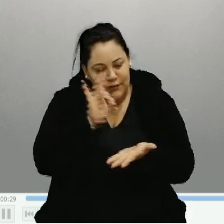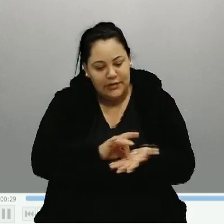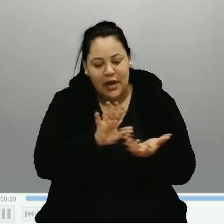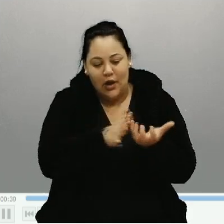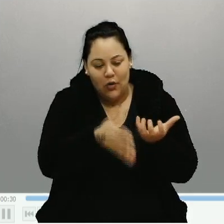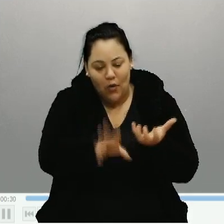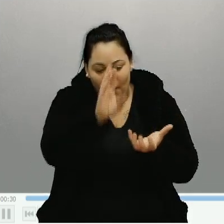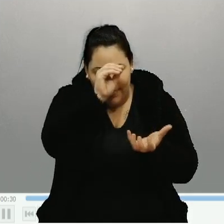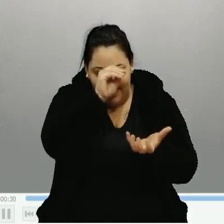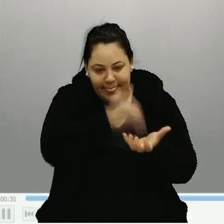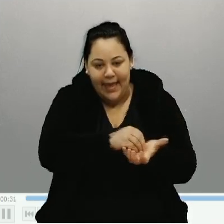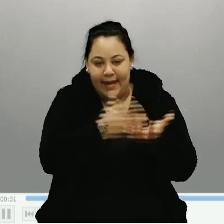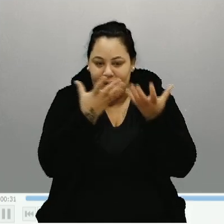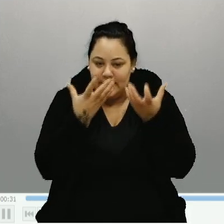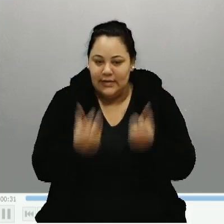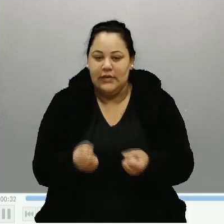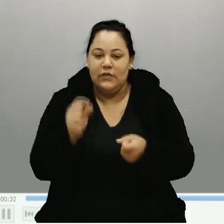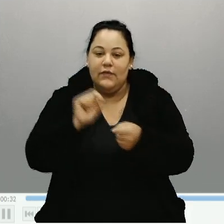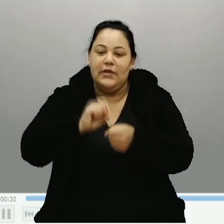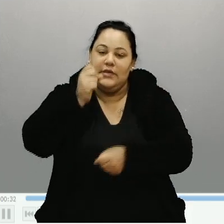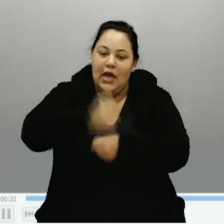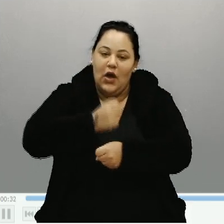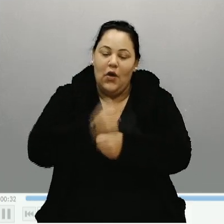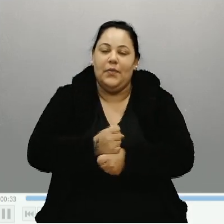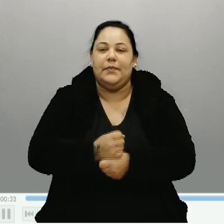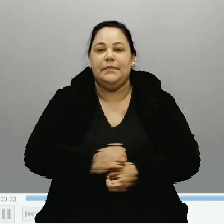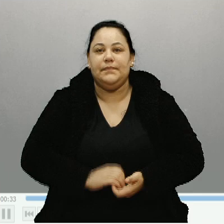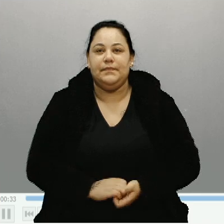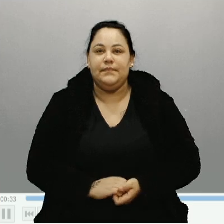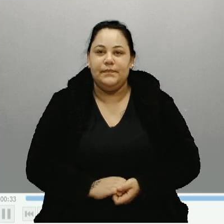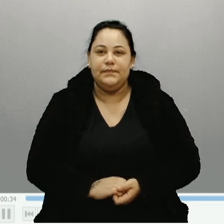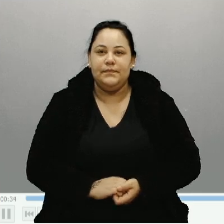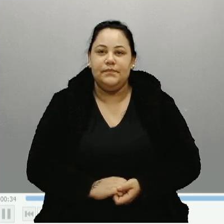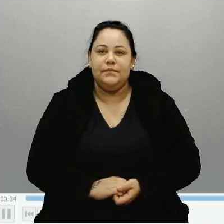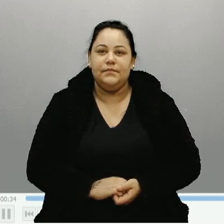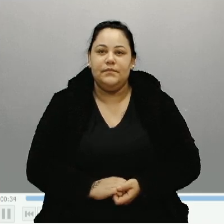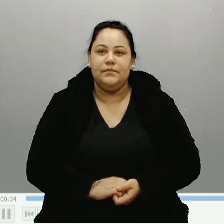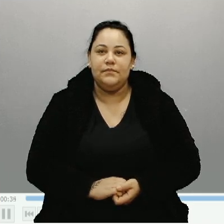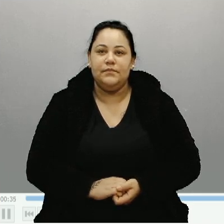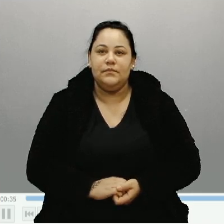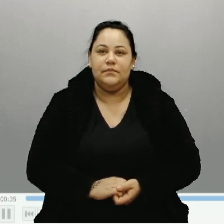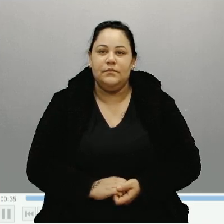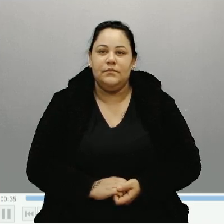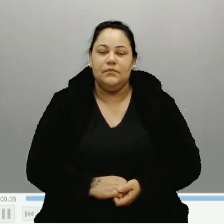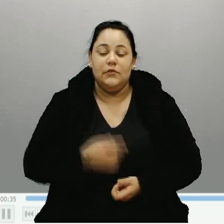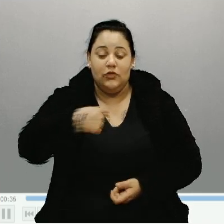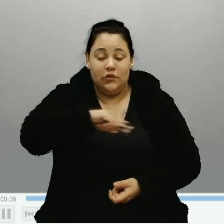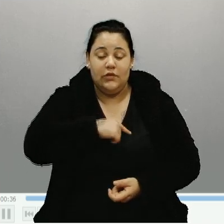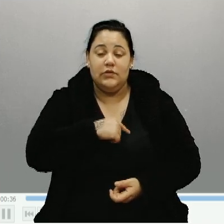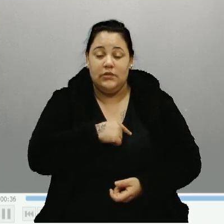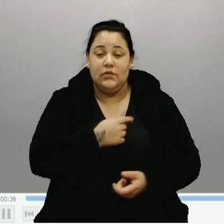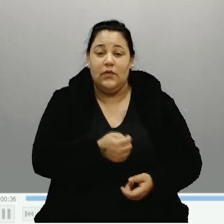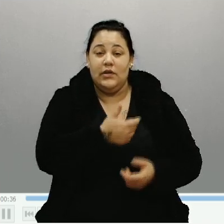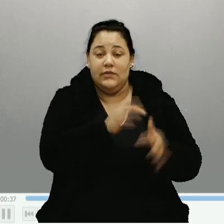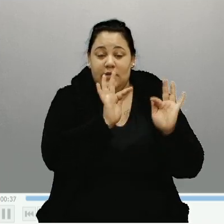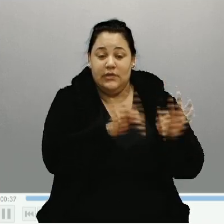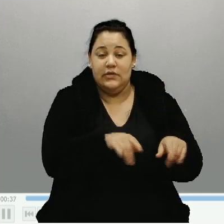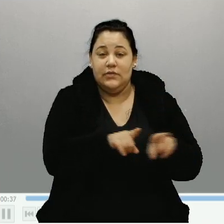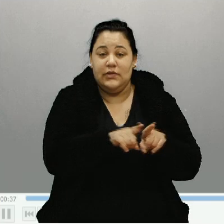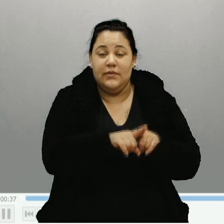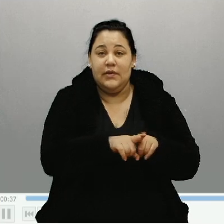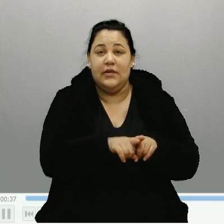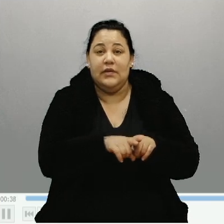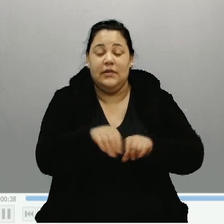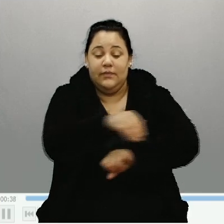Codeca finalmente aceitando esse desafio. Nós estamos em vias de concluir o Cerro da Glória, concluímos também recentemente a João